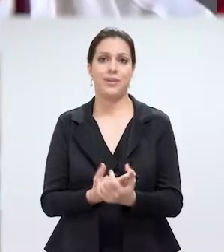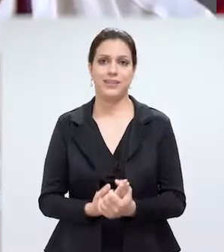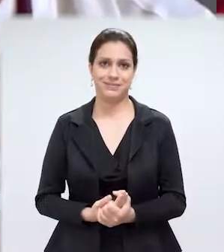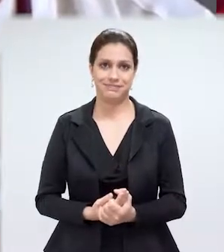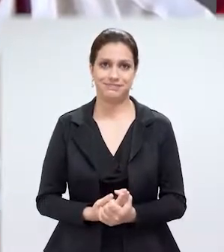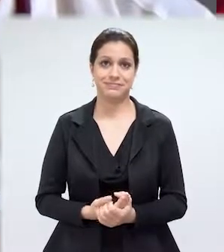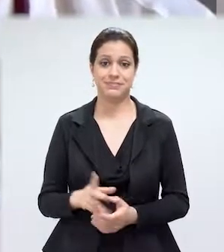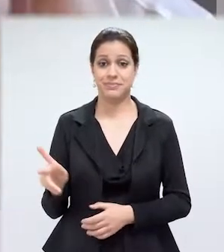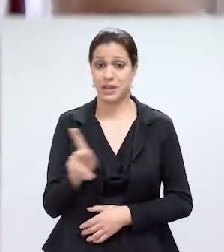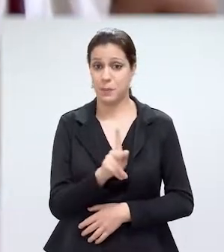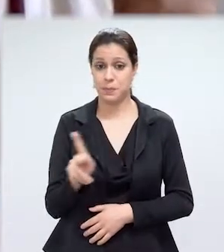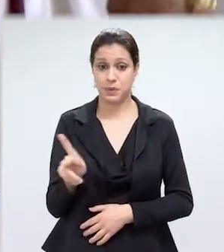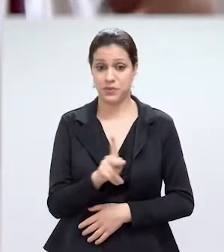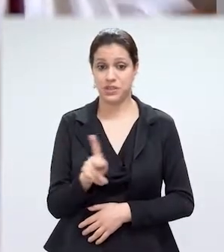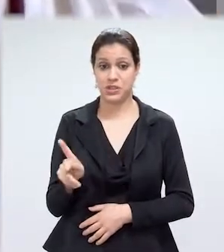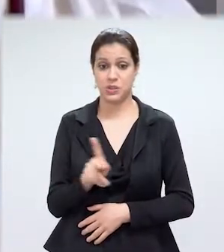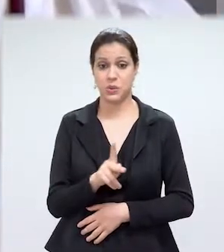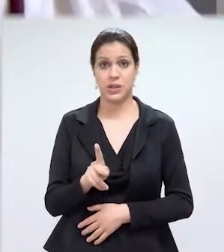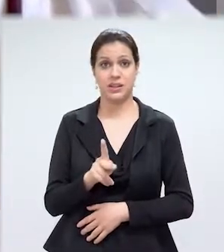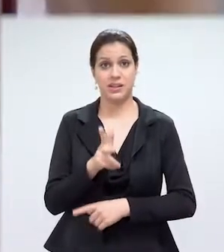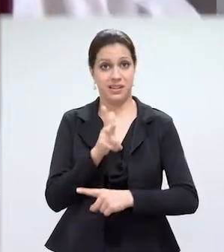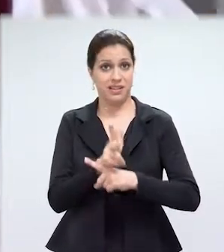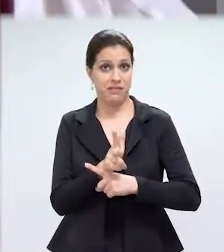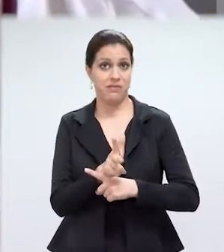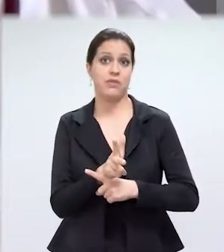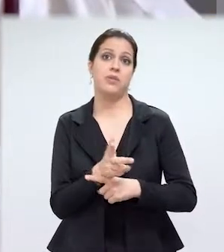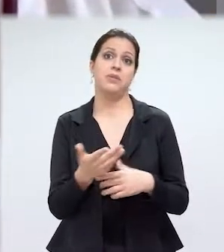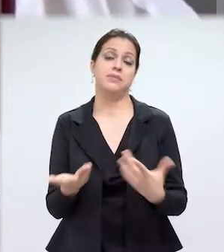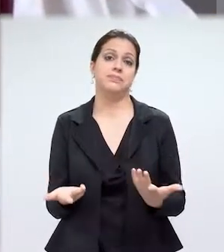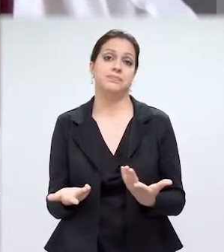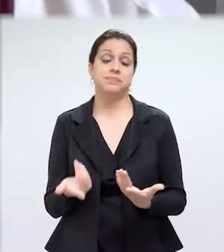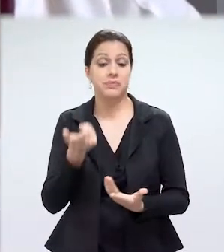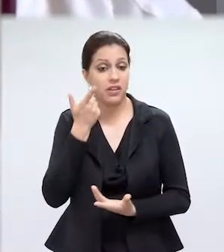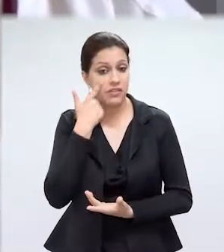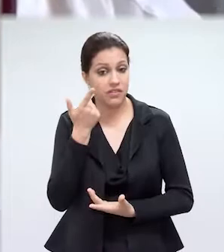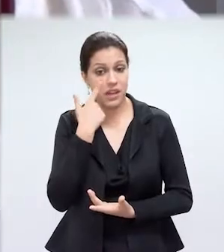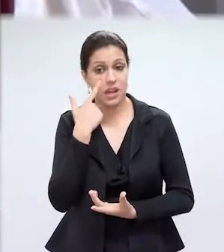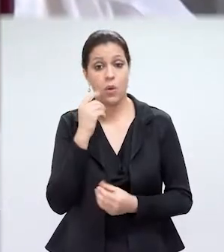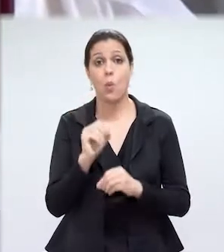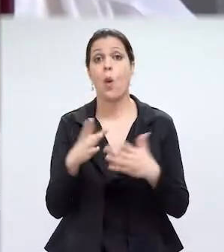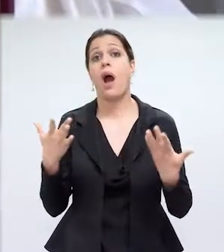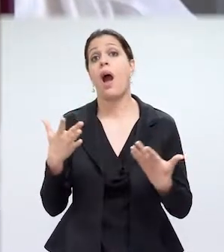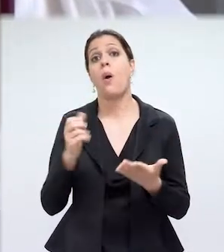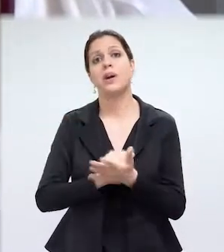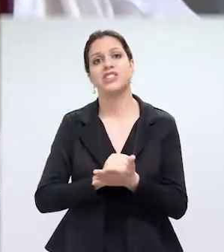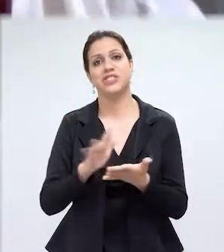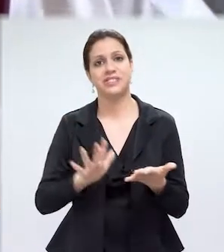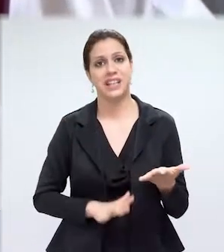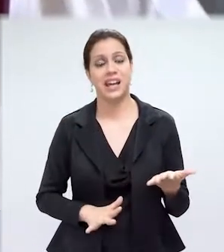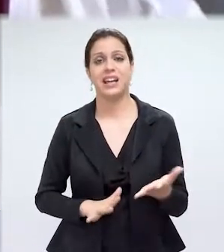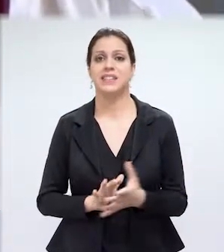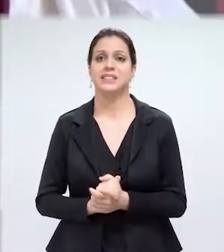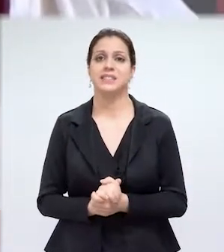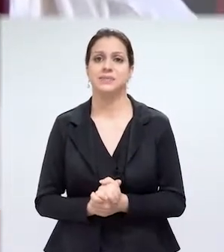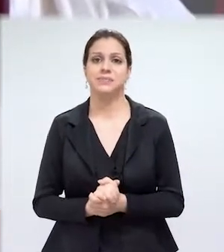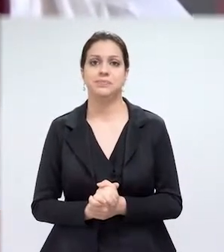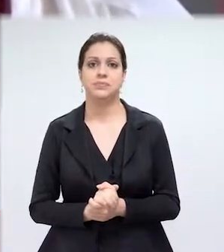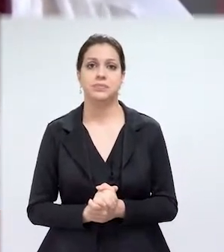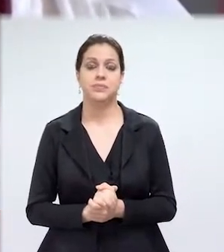ver qual foi a aula, né, que a professora gravou para ele ver, quais foram